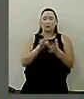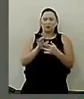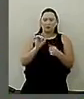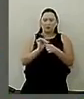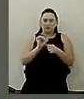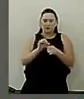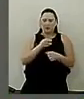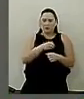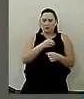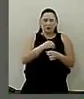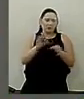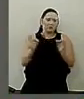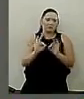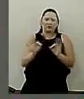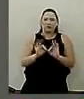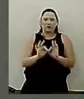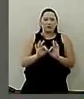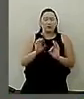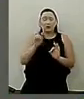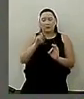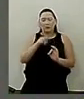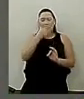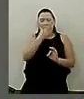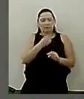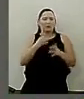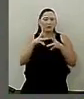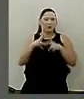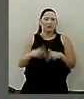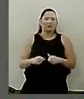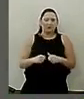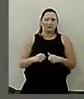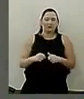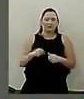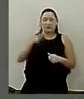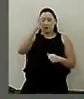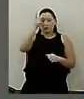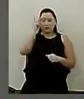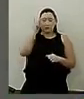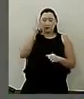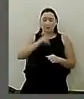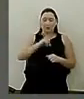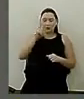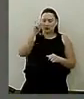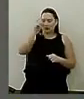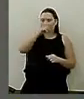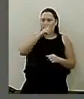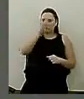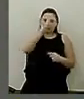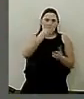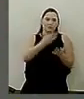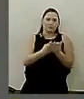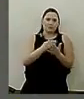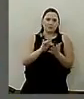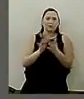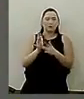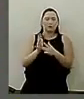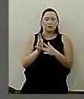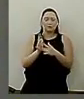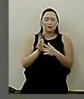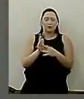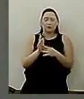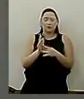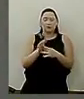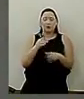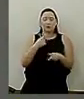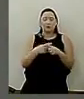mais, ele é Deus. E as pessoas têm dificuldade de crer em Jesus, porque elas